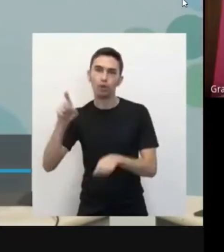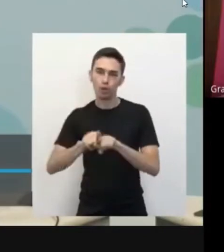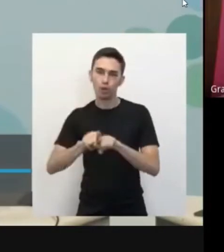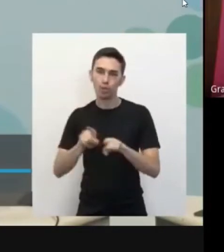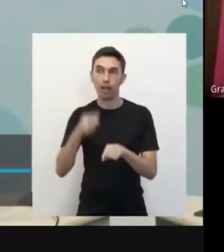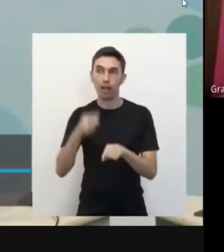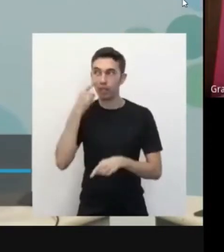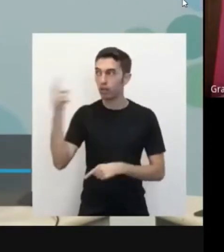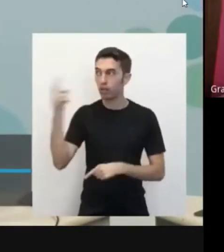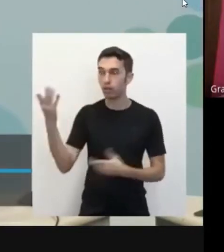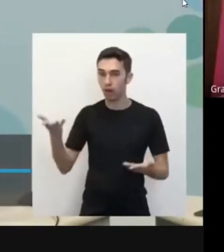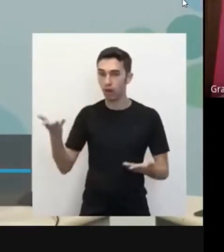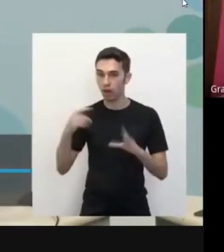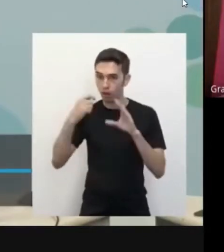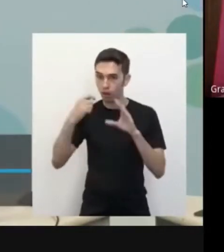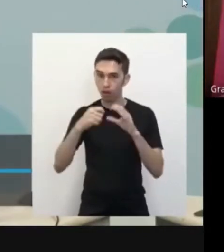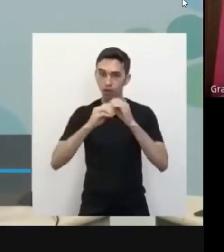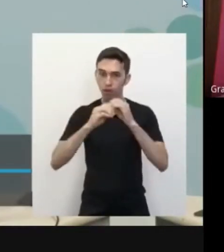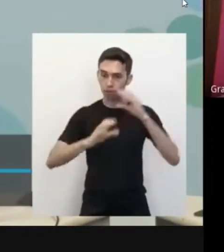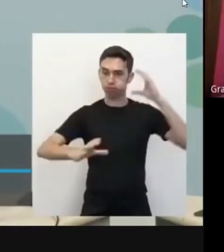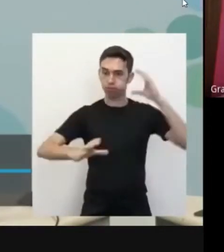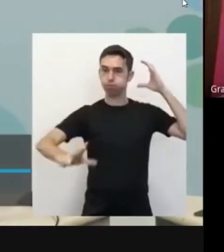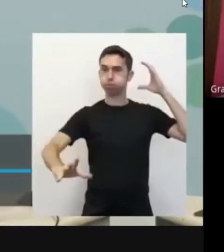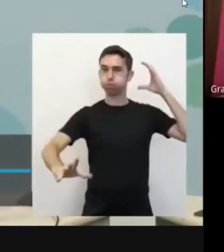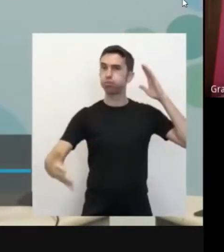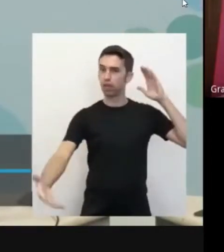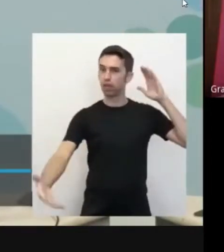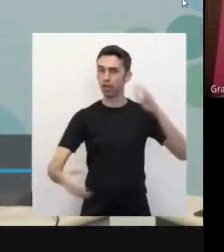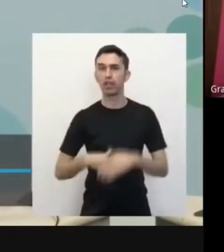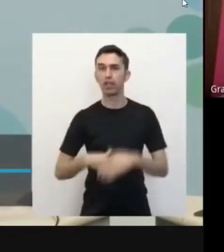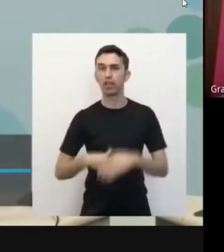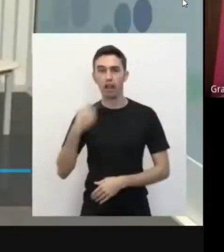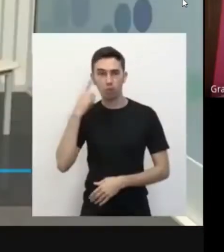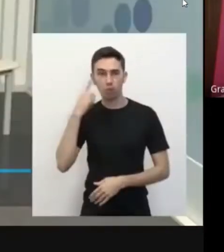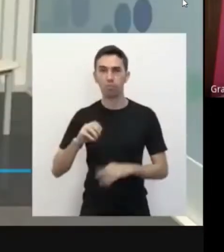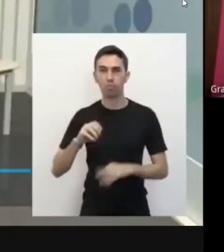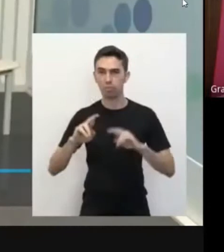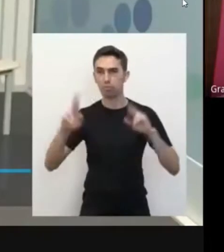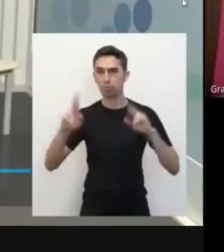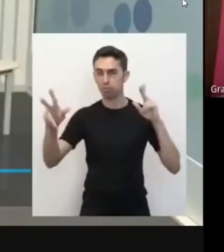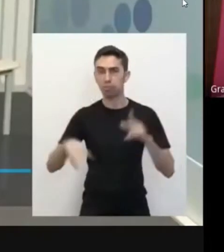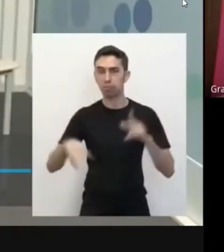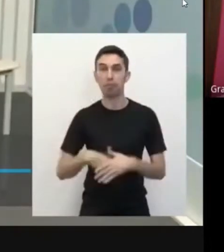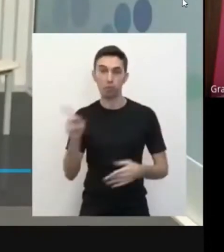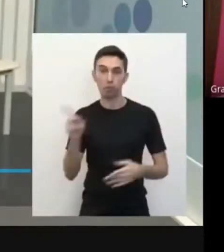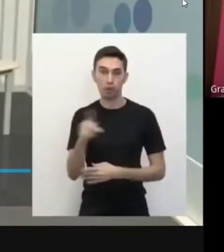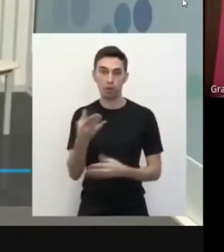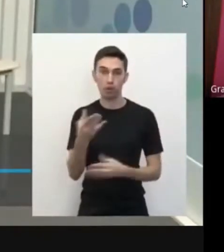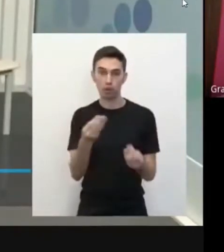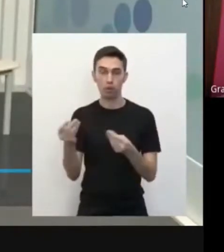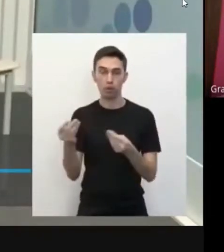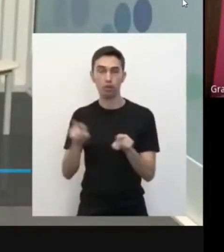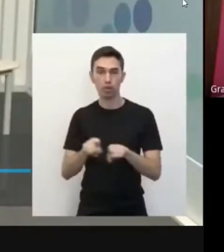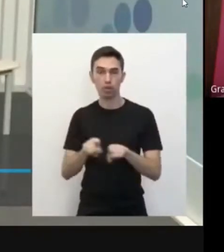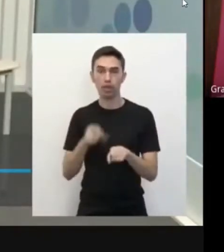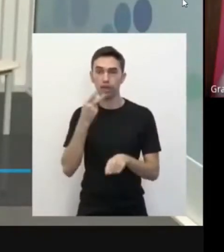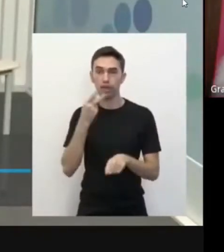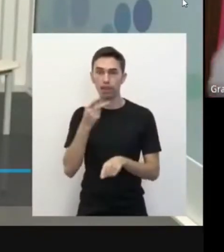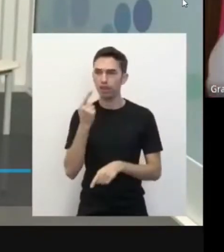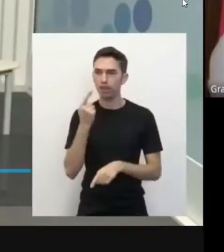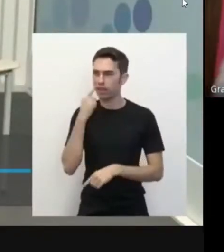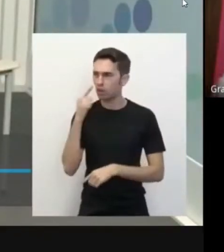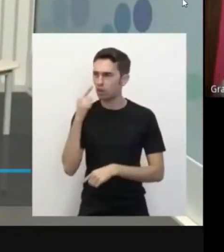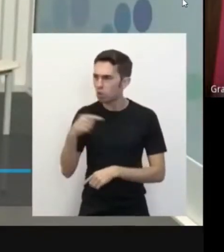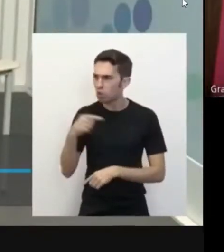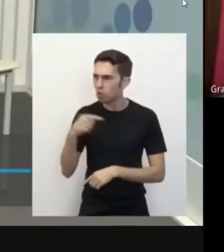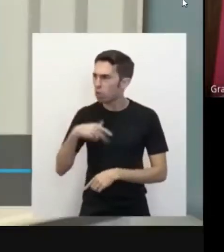aí de madeira, não é? Produzindo som como ouvimos. Muitos professores aqui no chat, professor Jair, estão falando, nunca vi. Eu